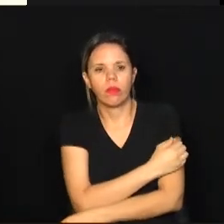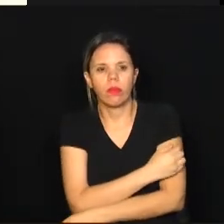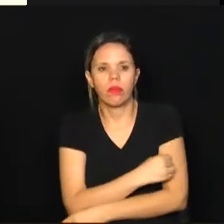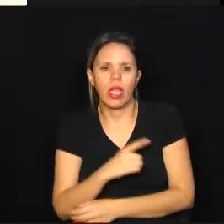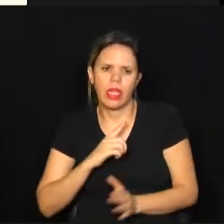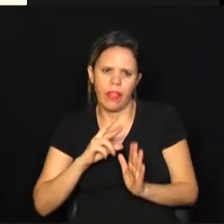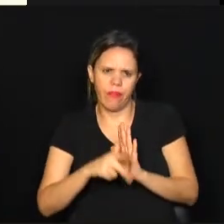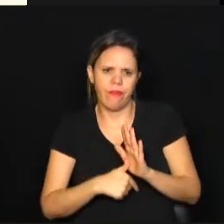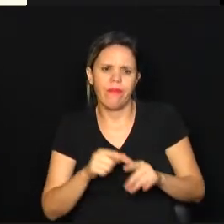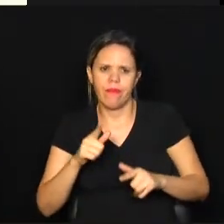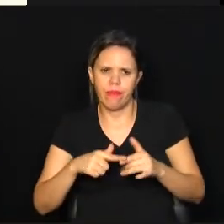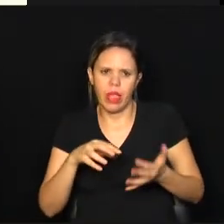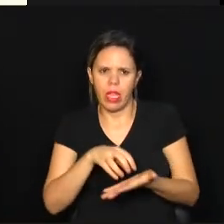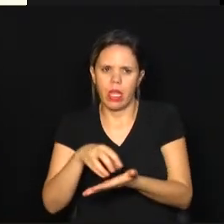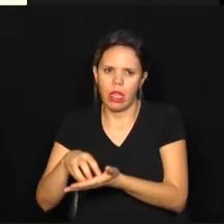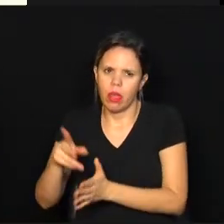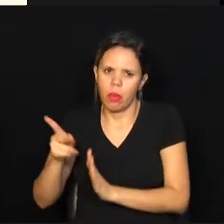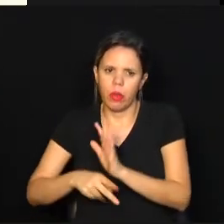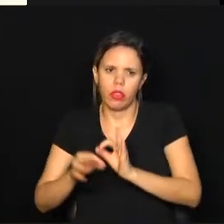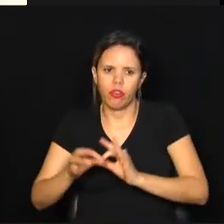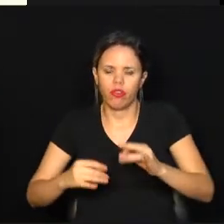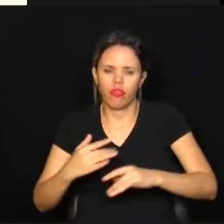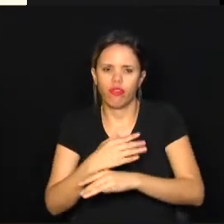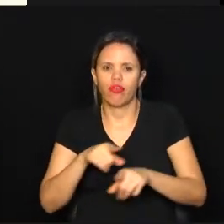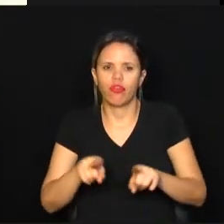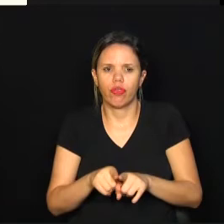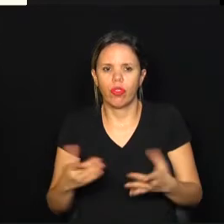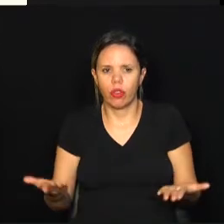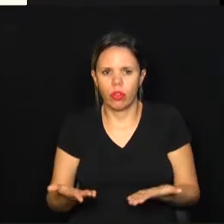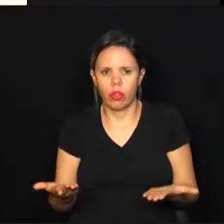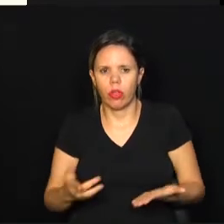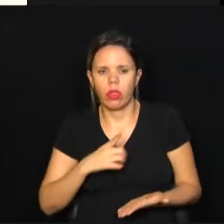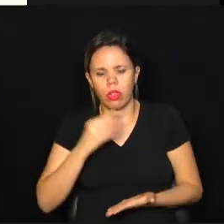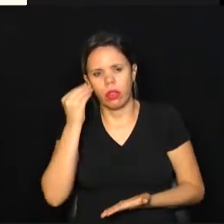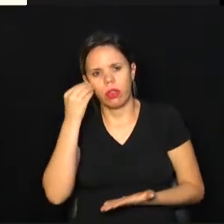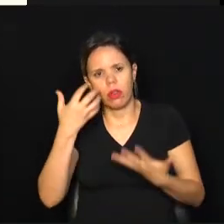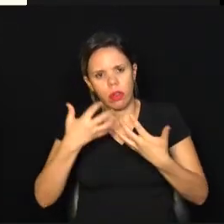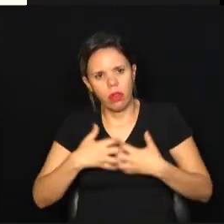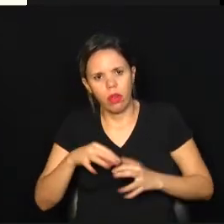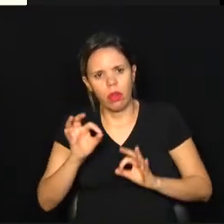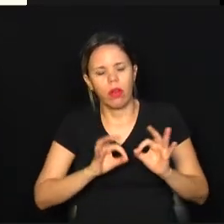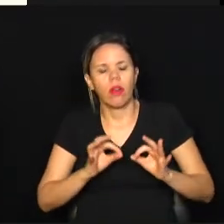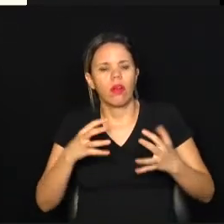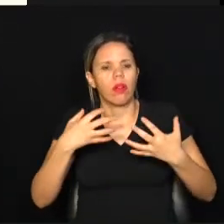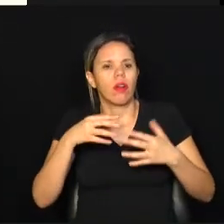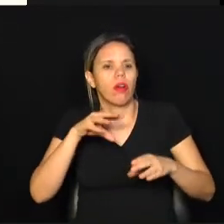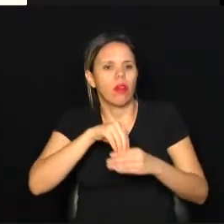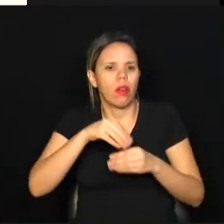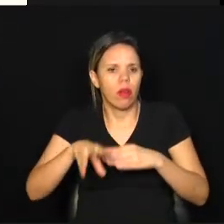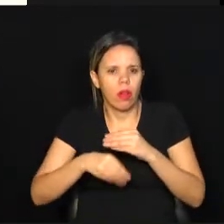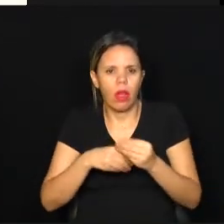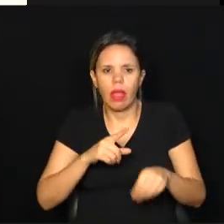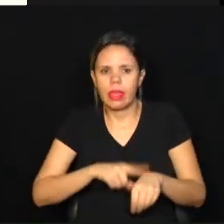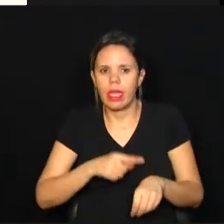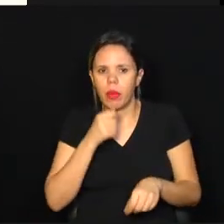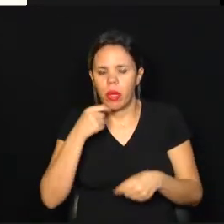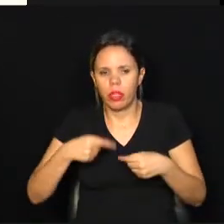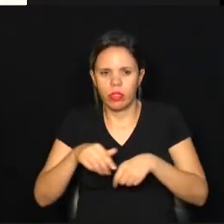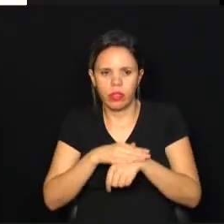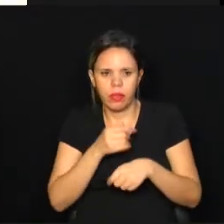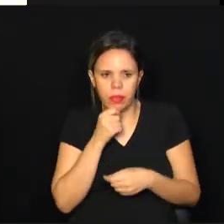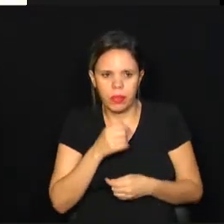vários instrumentos que o plano diretor trouxe, que agora nós estamos tentando regulamentar, que não teve tempo hábil na discussão para